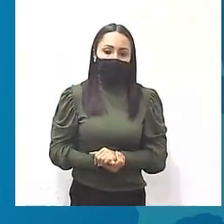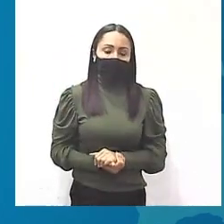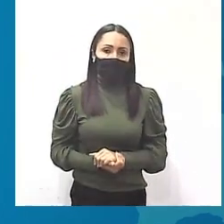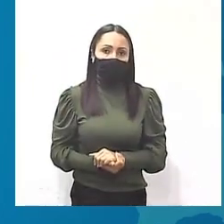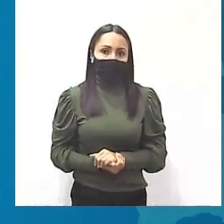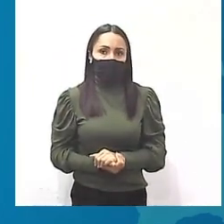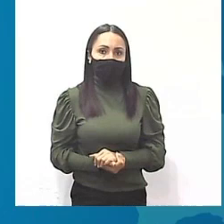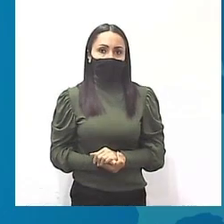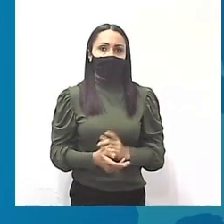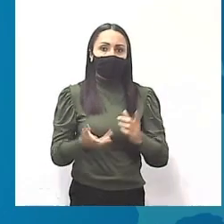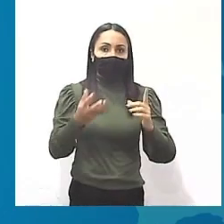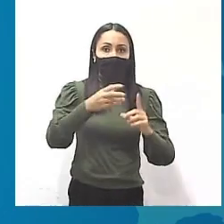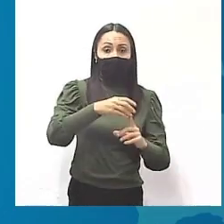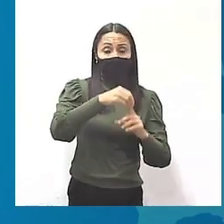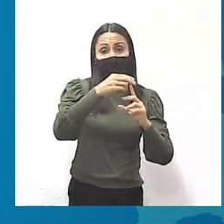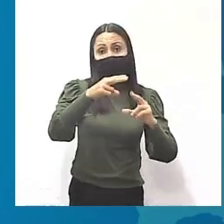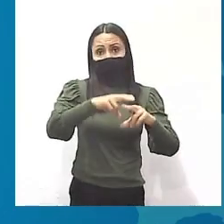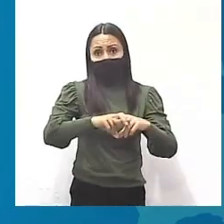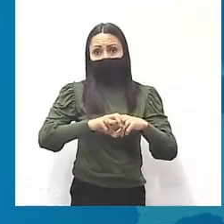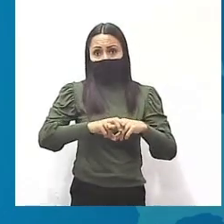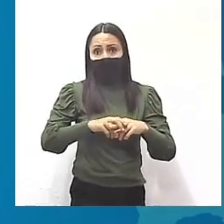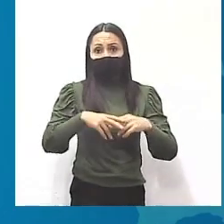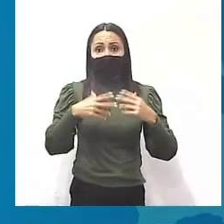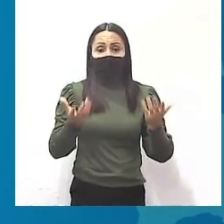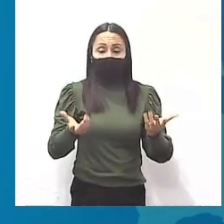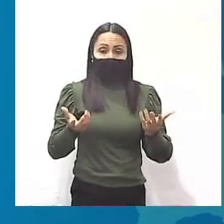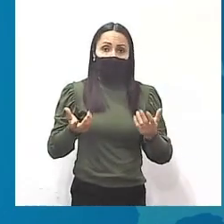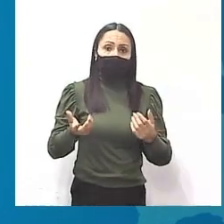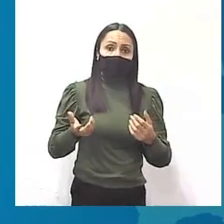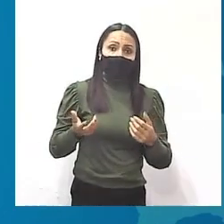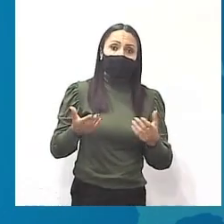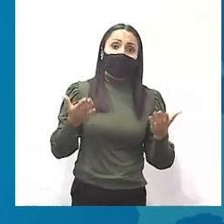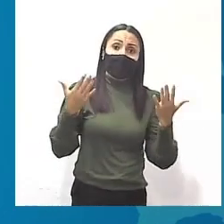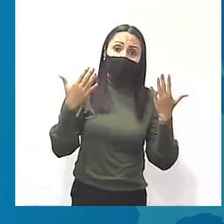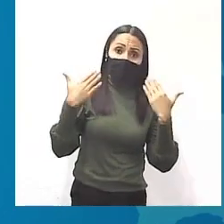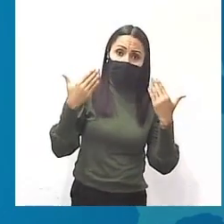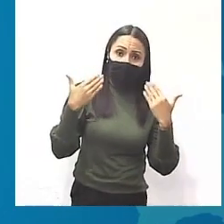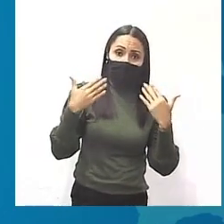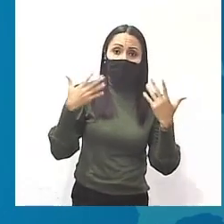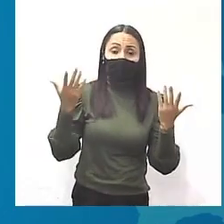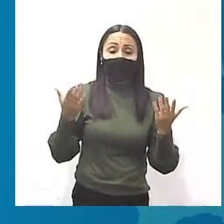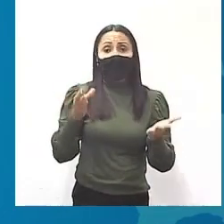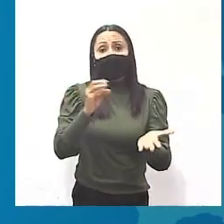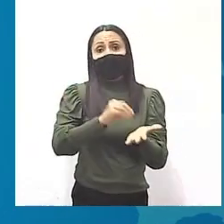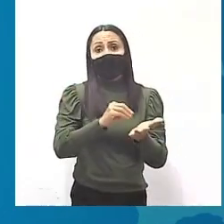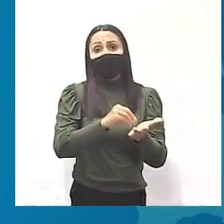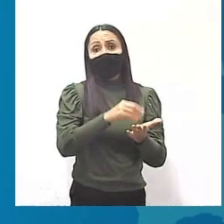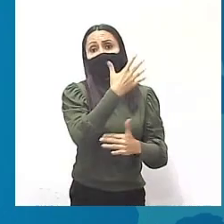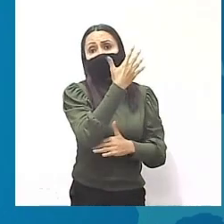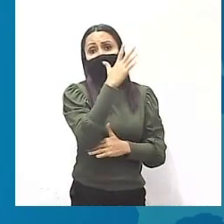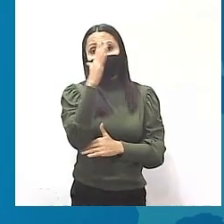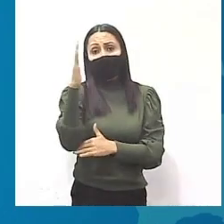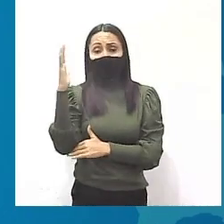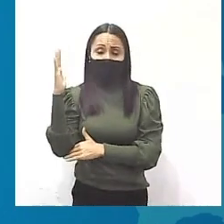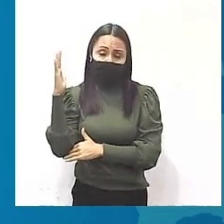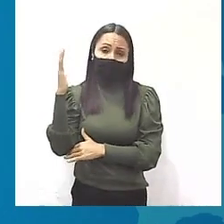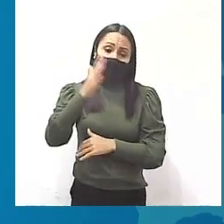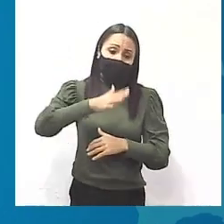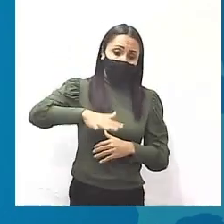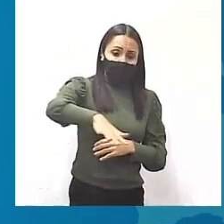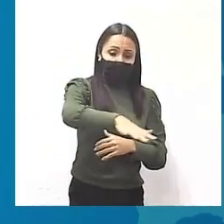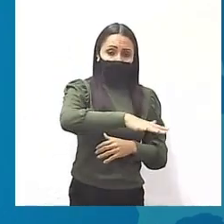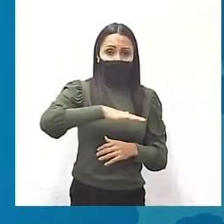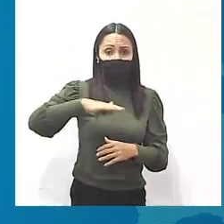principais causas aí das ilhas de calor é a falta de áreas verdes, porque existem poucas áreas verdes